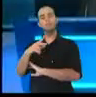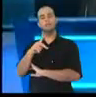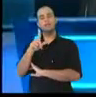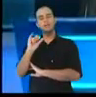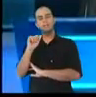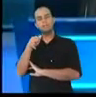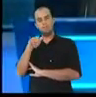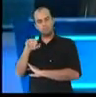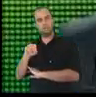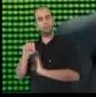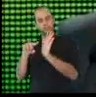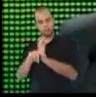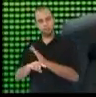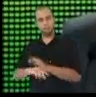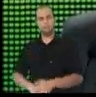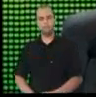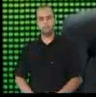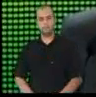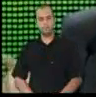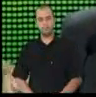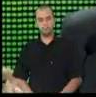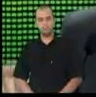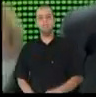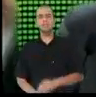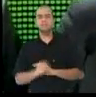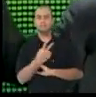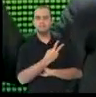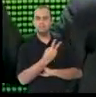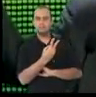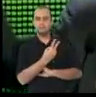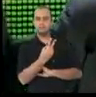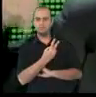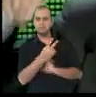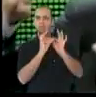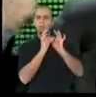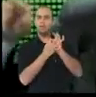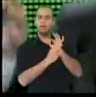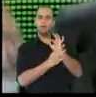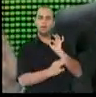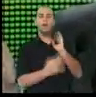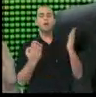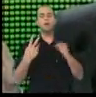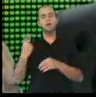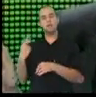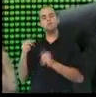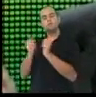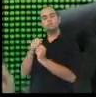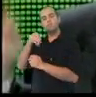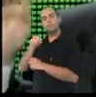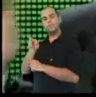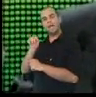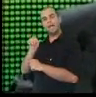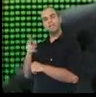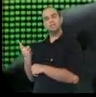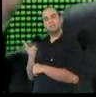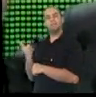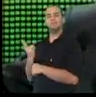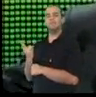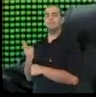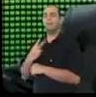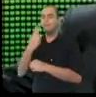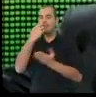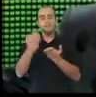favor. Olha, se vocês dois fizerem blocão, eu vou fazer bloquinho com a Marina e nós só falamos nós. Vocês estão me tirando do debate